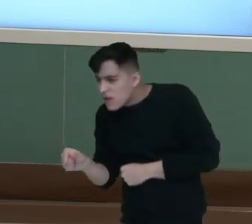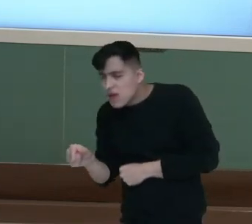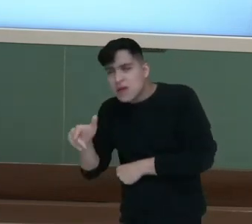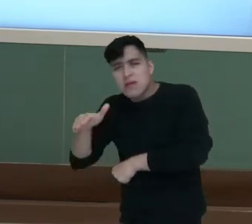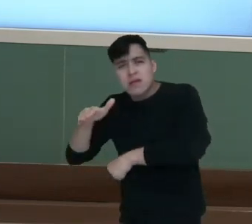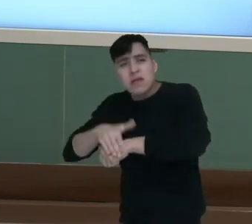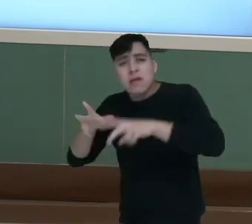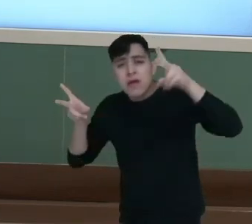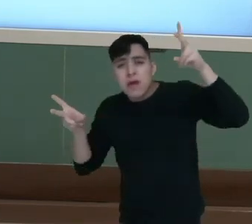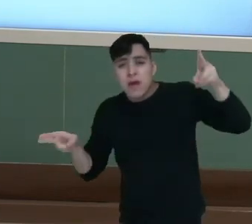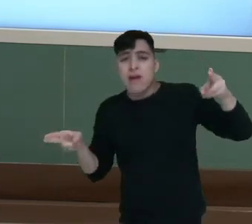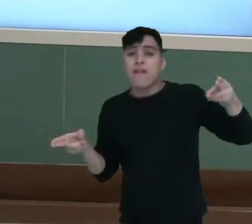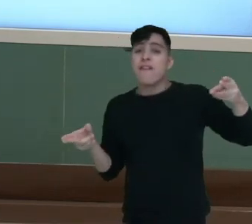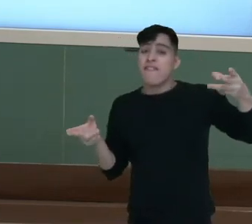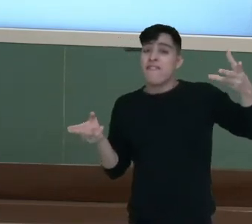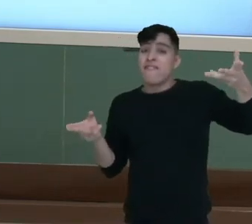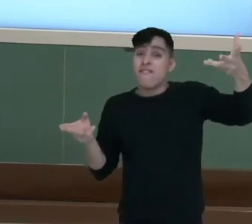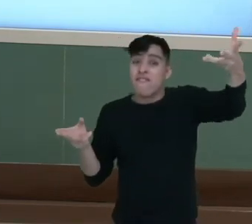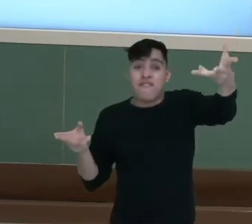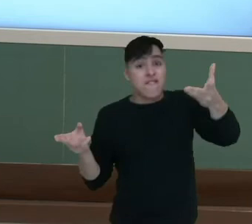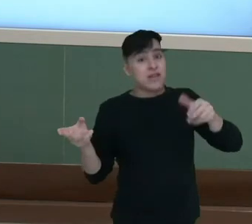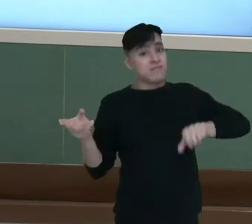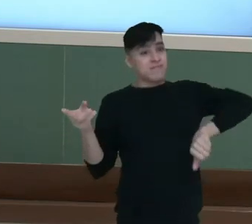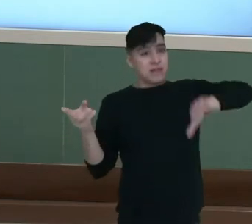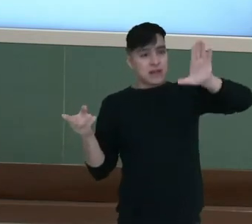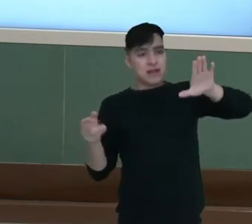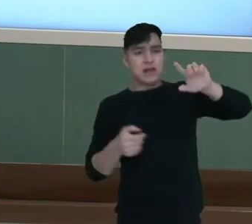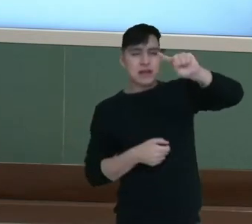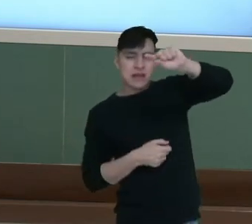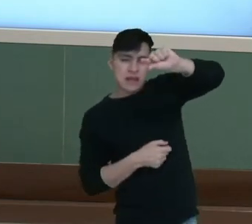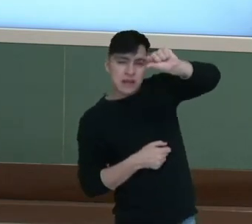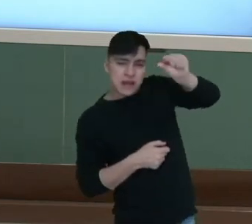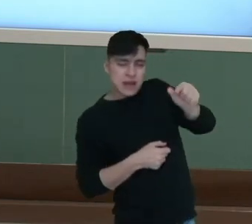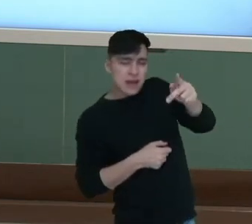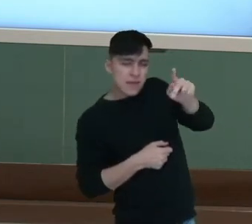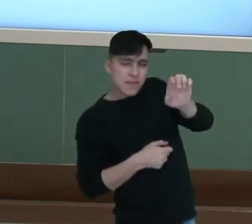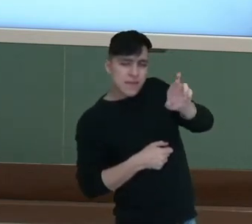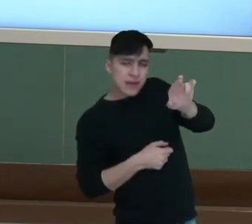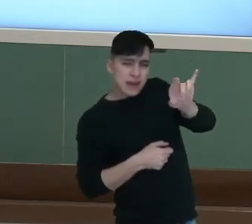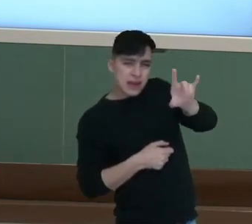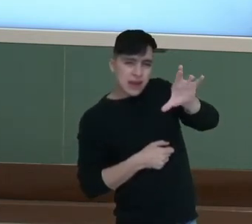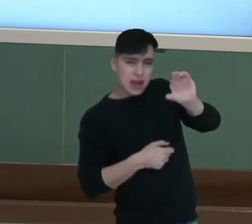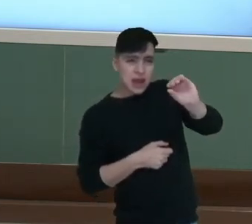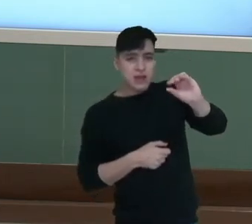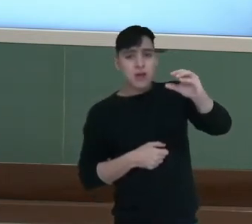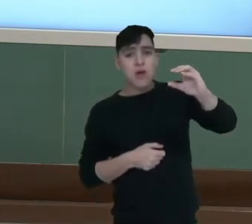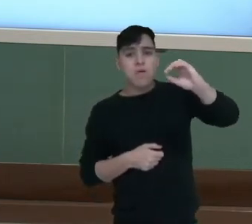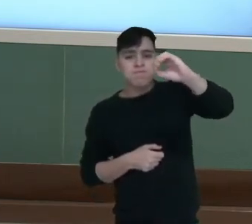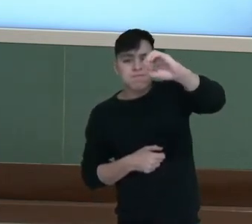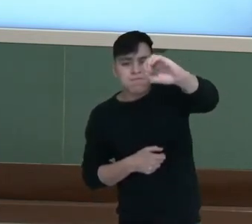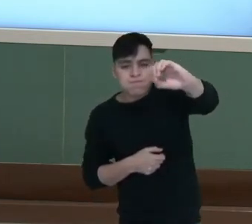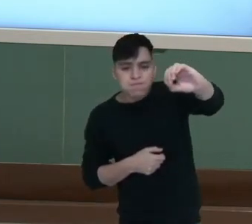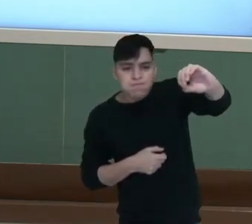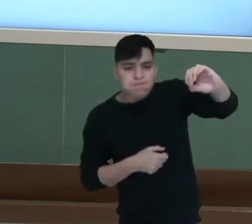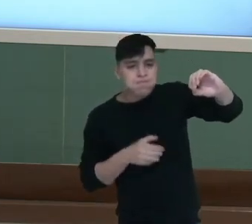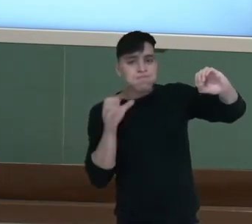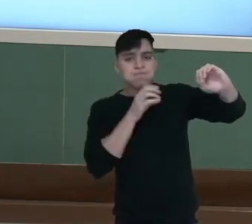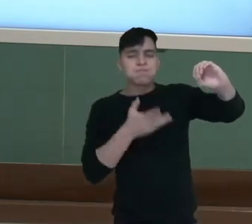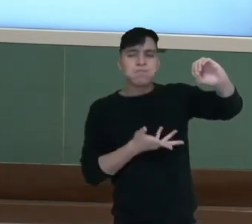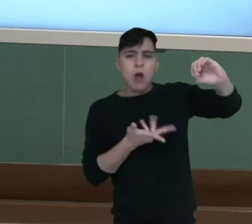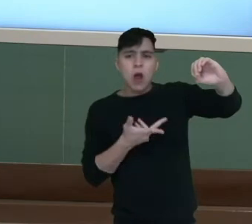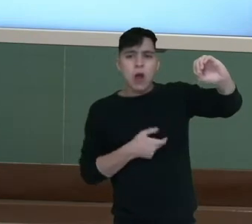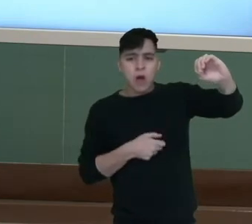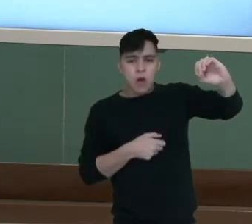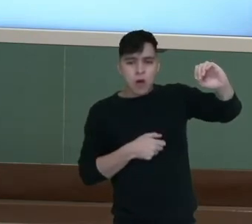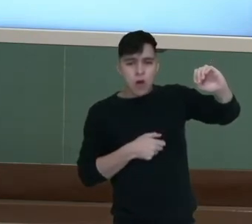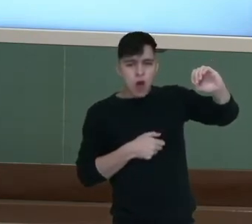maior. Então, aqui perto do periélio, né, no caso nosso planetinha, ele se movimenta com uma velocidade maior. E aqui você